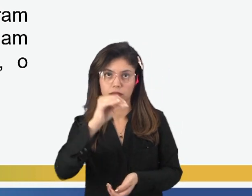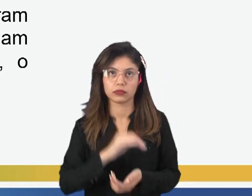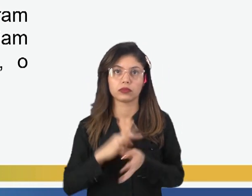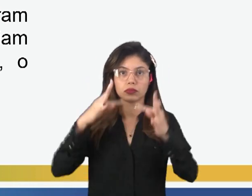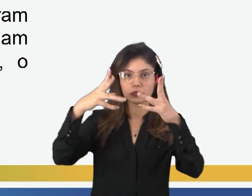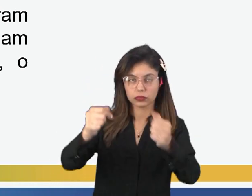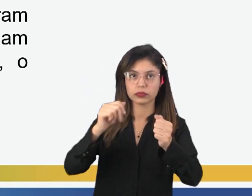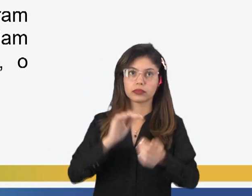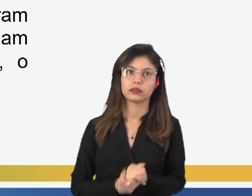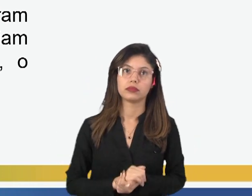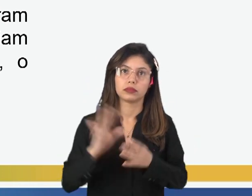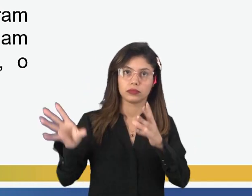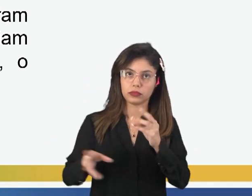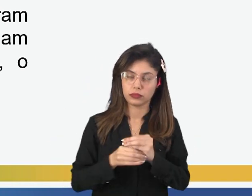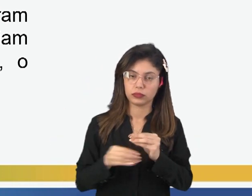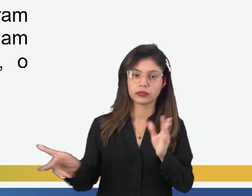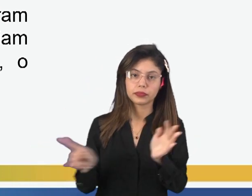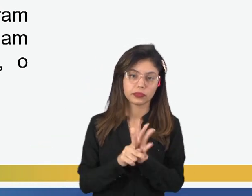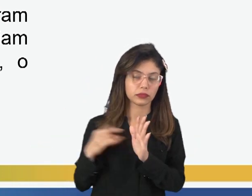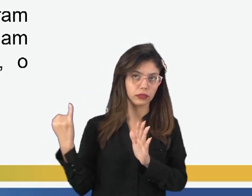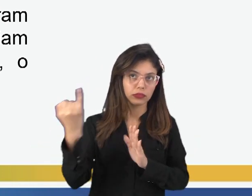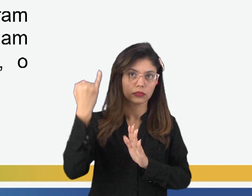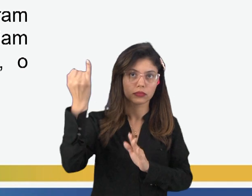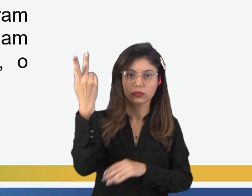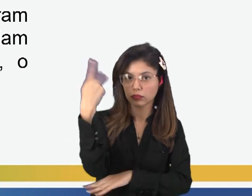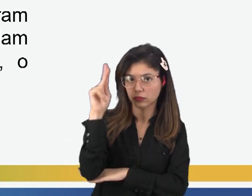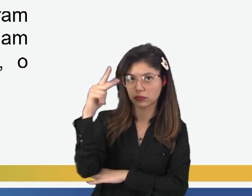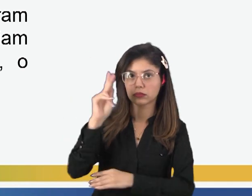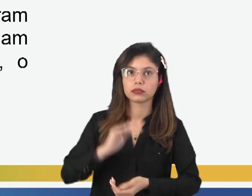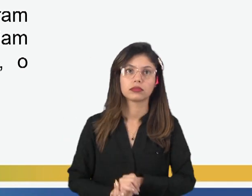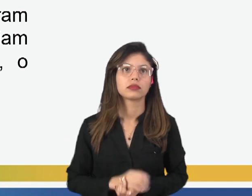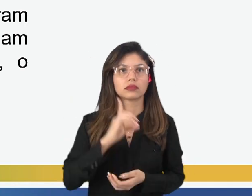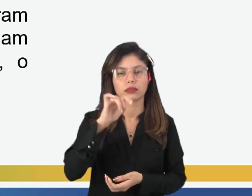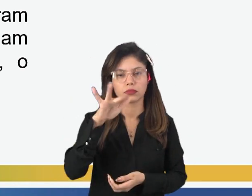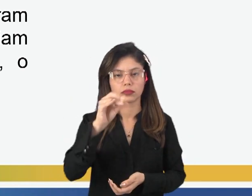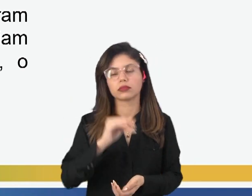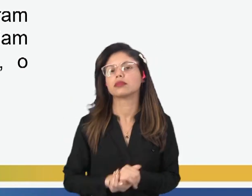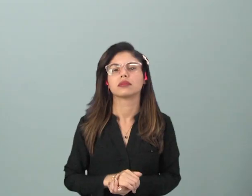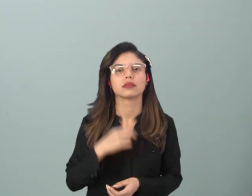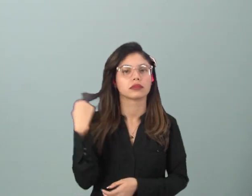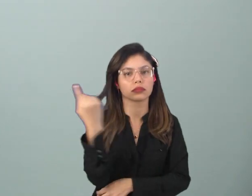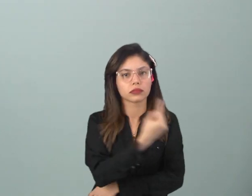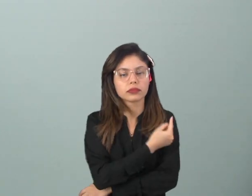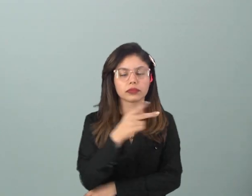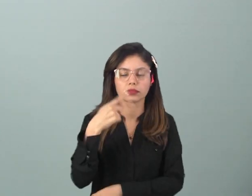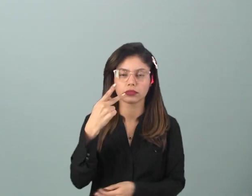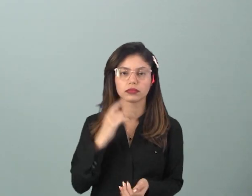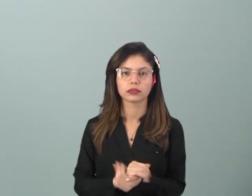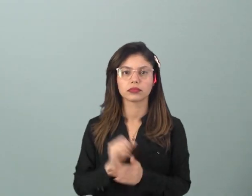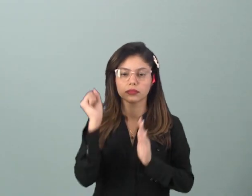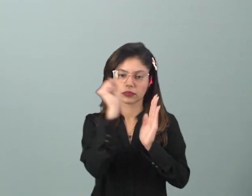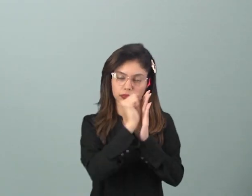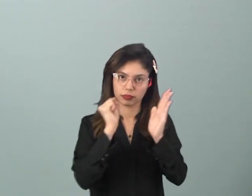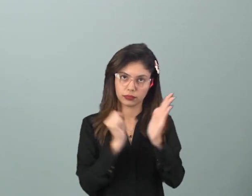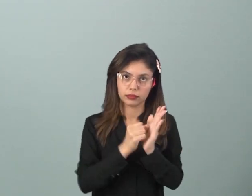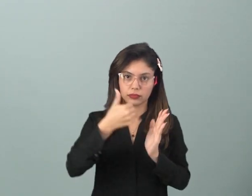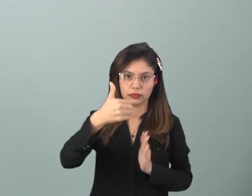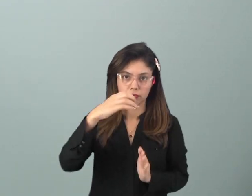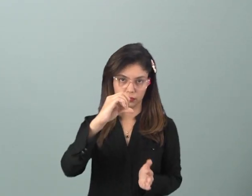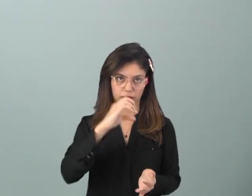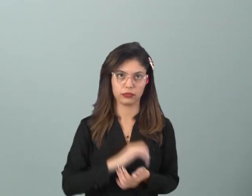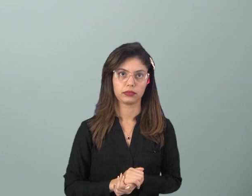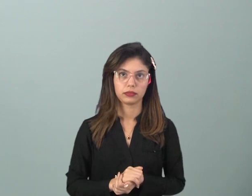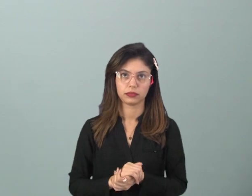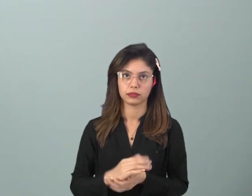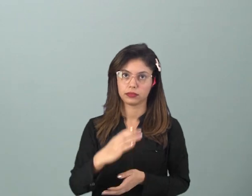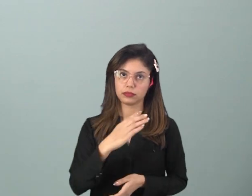Silva, são compositores importantes desse período da colonização. Nós estamos falando do início do século XIX, quando as